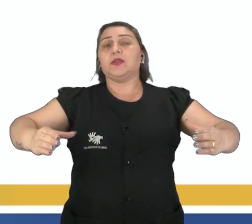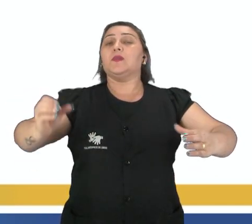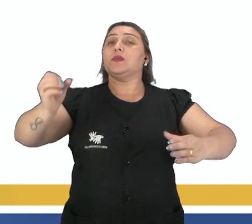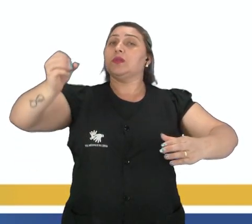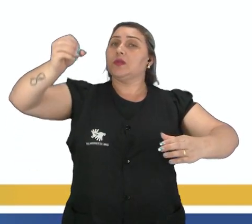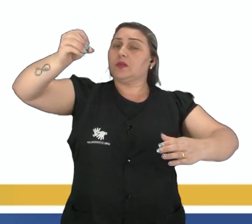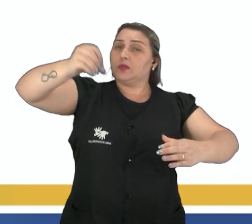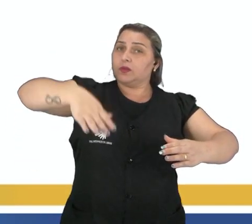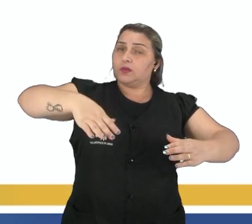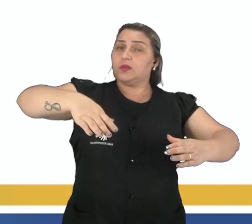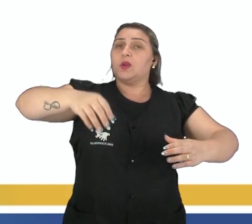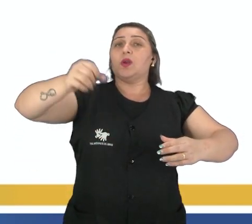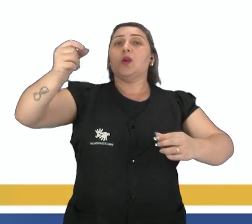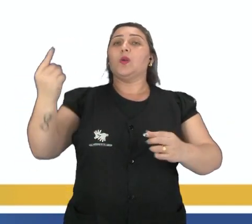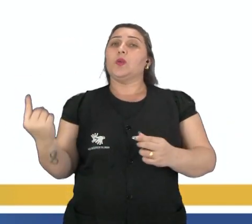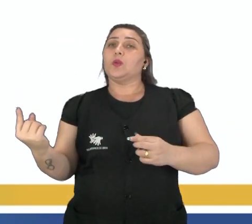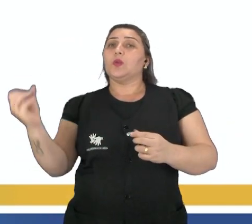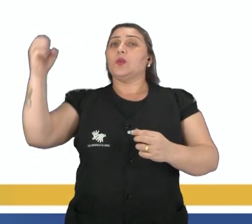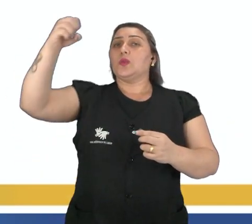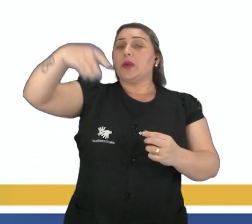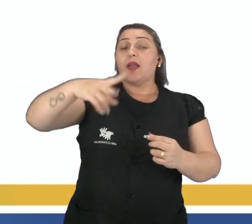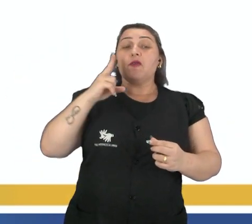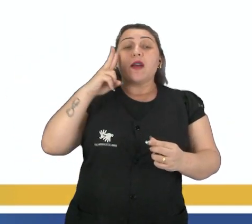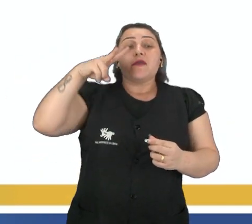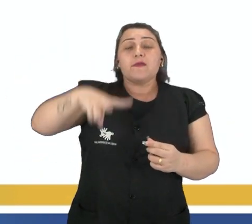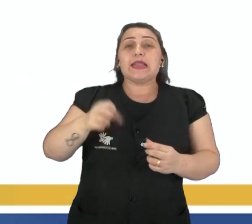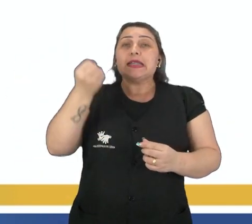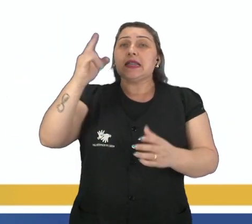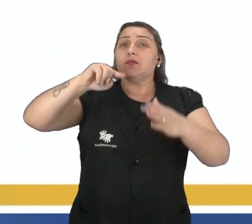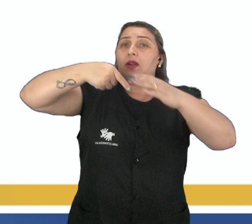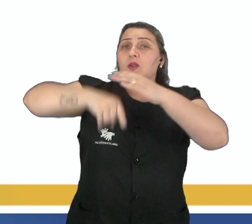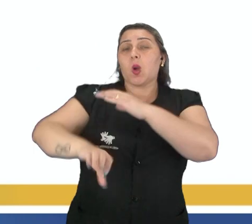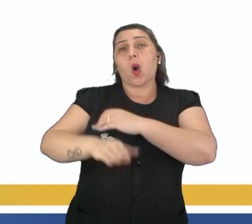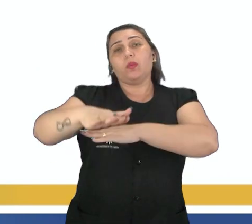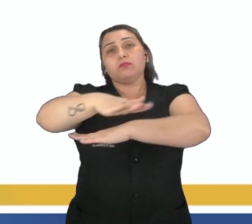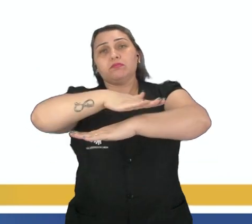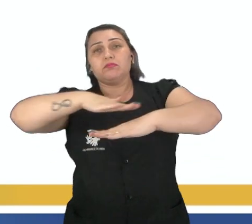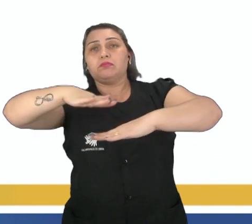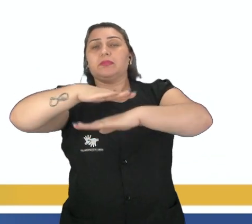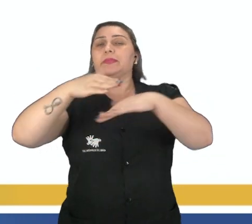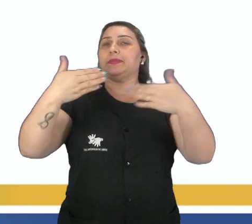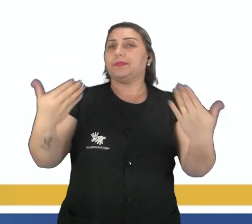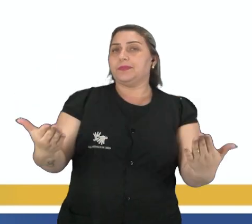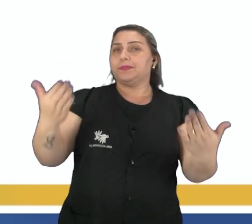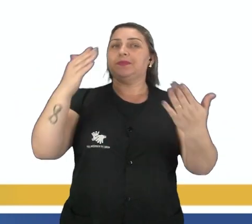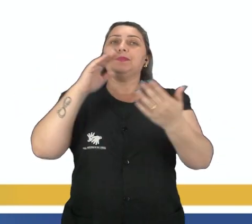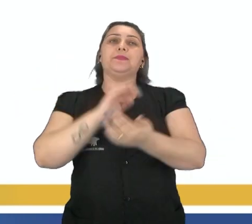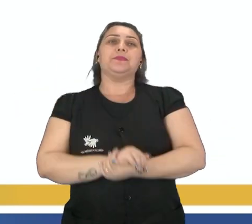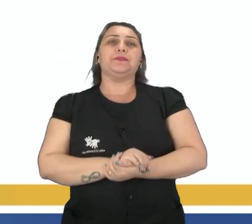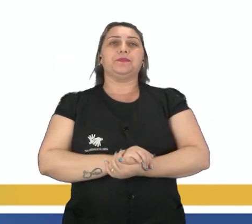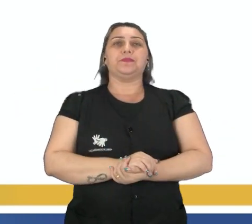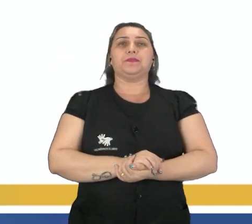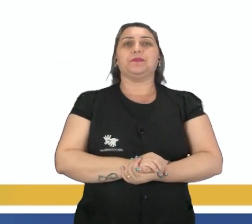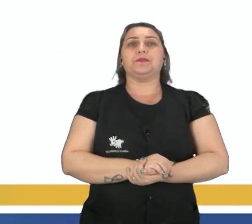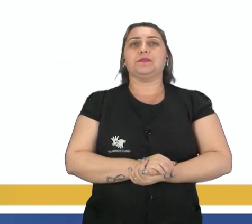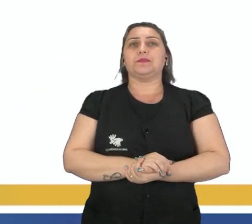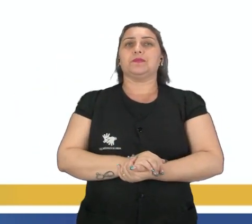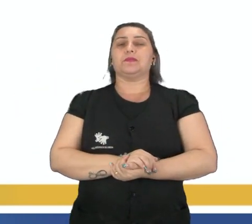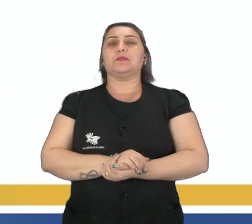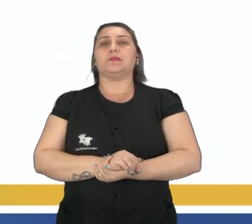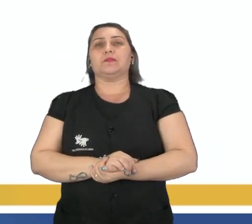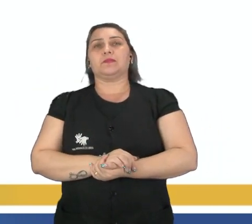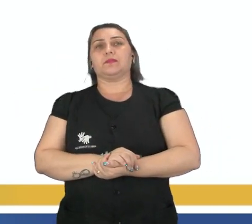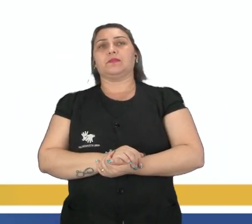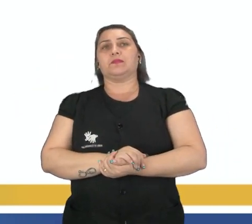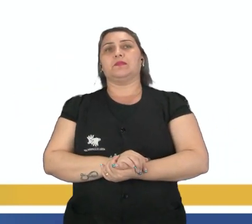vai colocar de um por um dos objetos que estão citados aí, ou outros que você queira. E aí você vai observar se ele está afundando